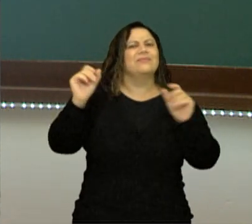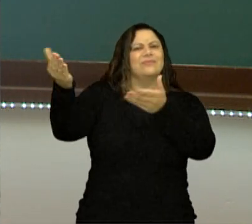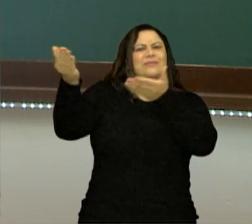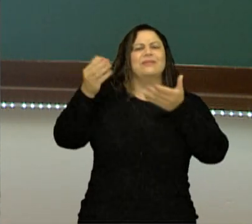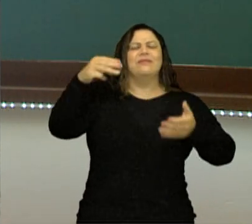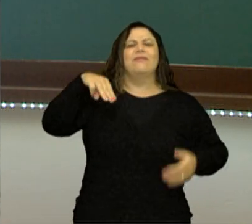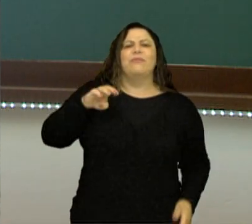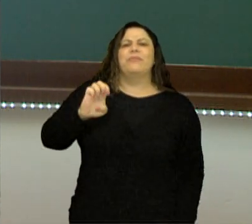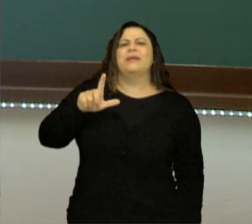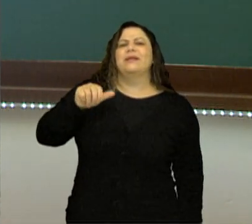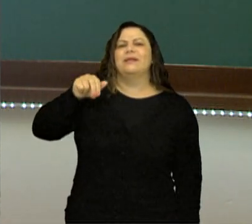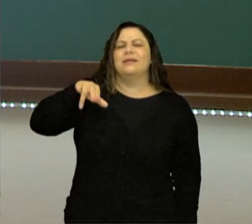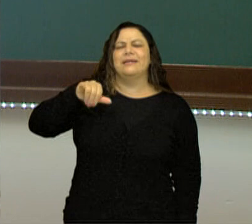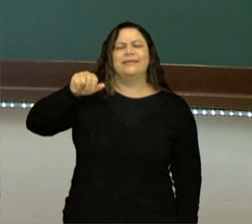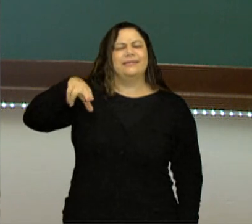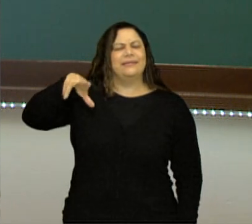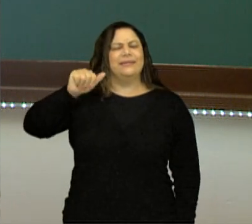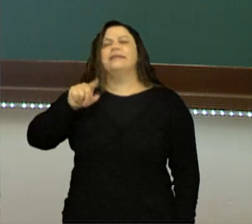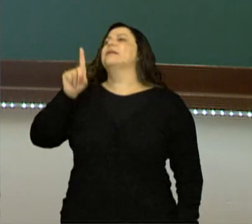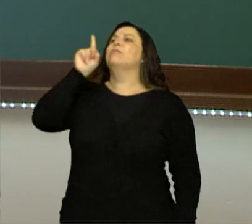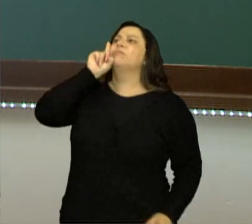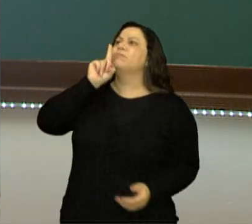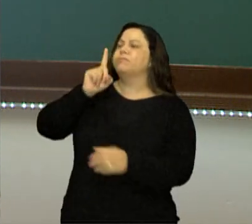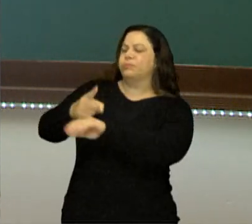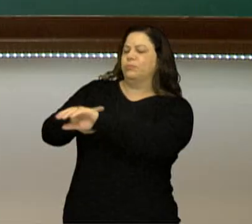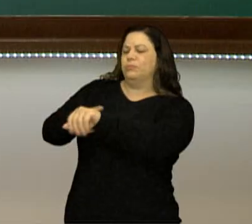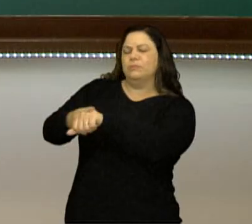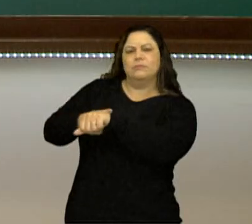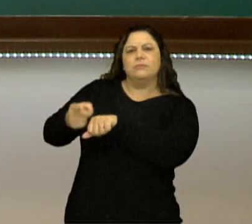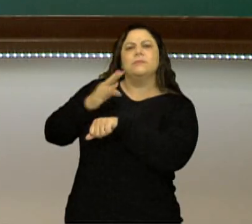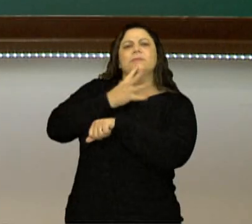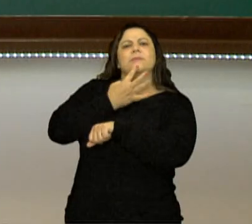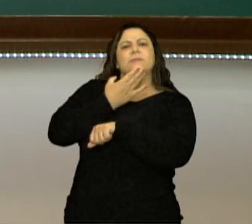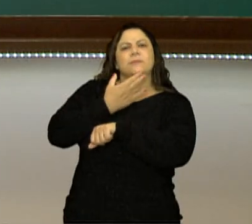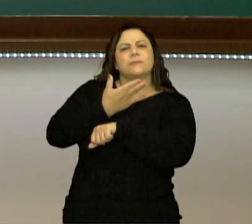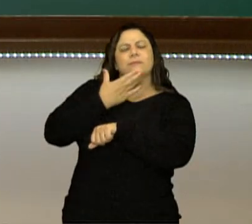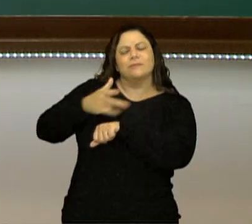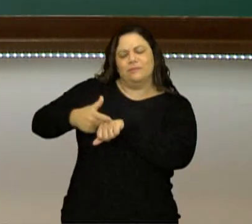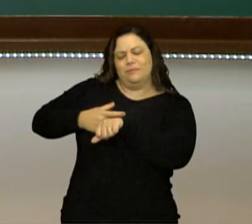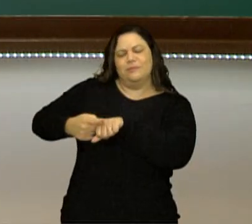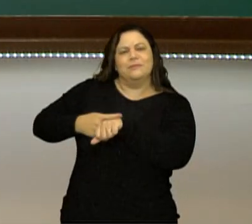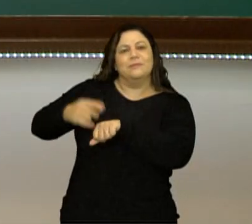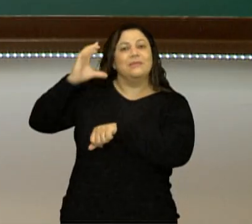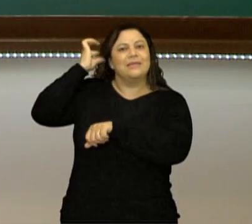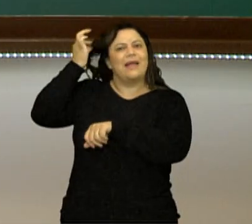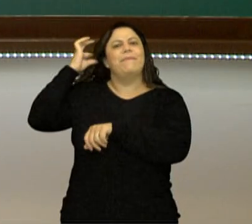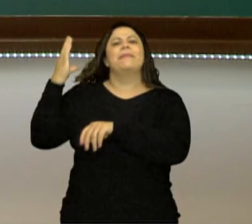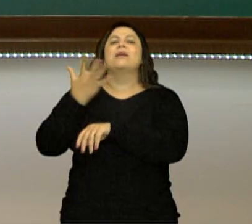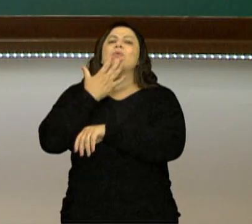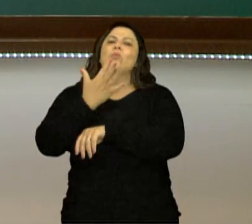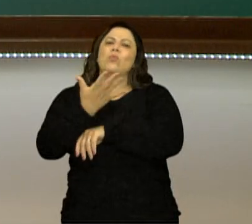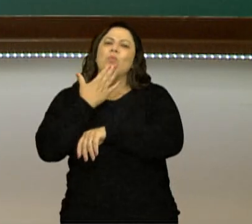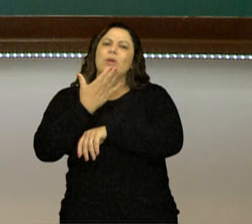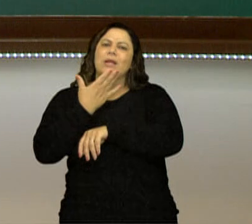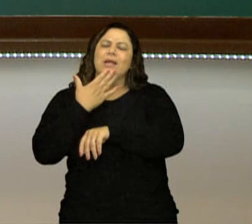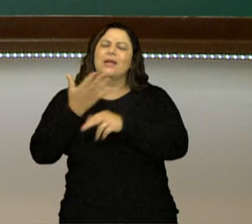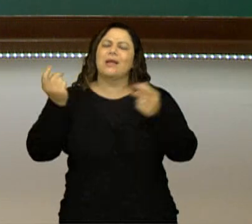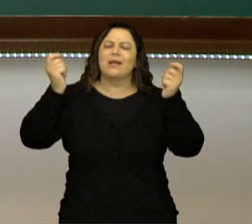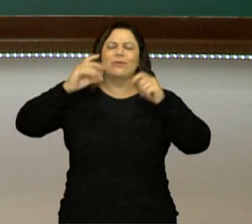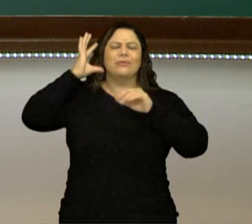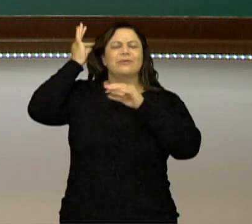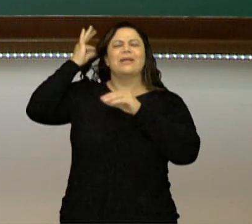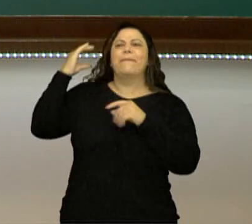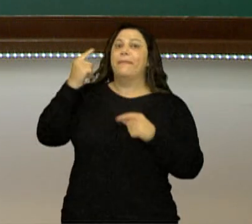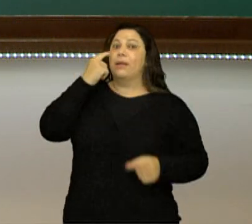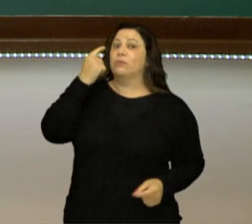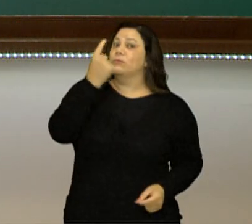melanina presente em nossa pele e cabelos. Falando da melanina, gente, relacionando a cor, né, dos cabelos, da pele, dos